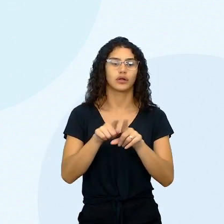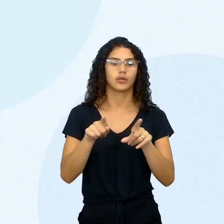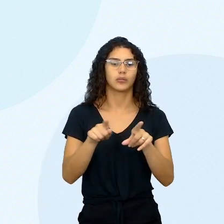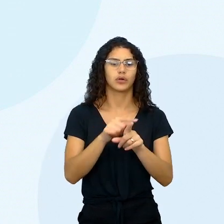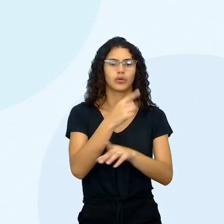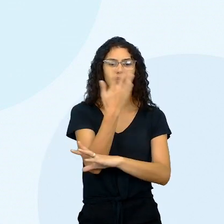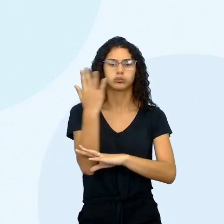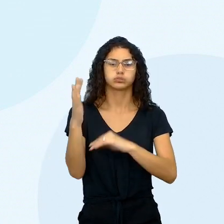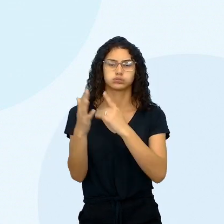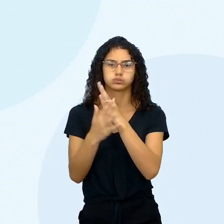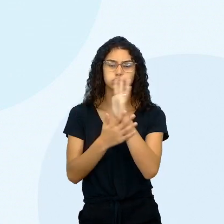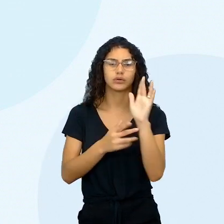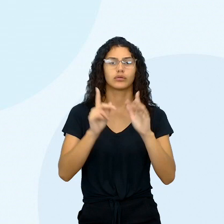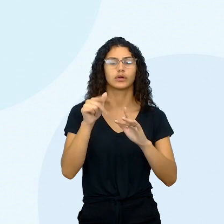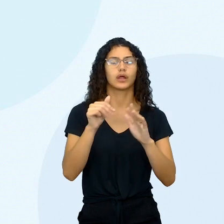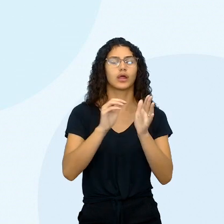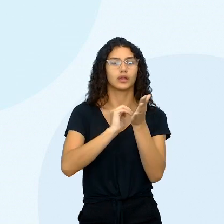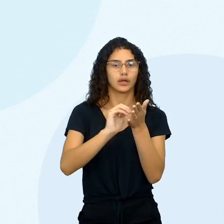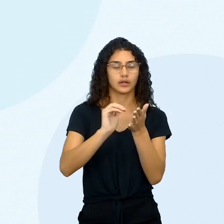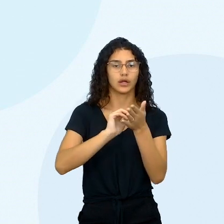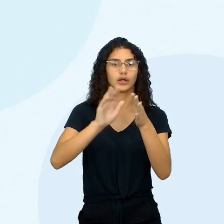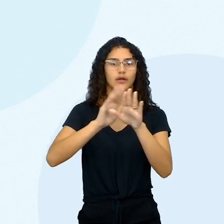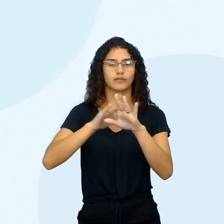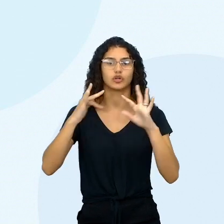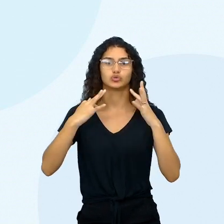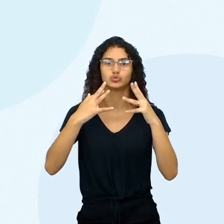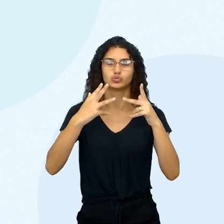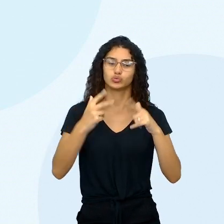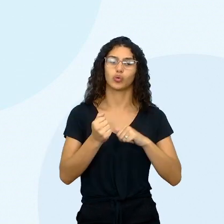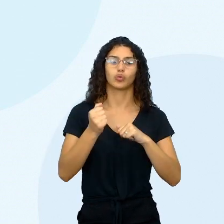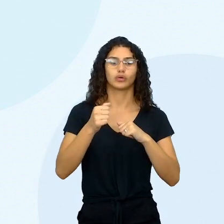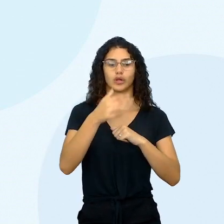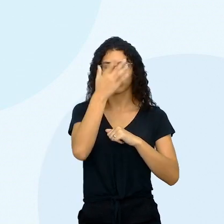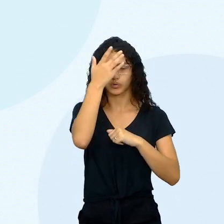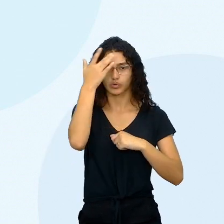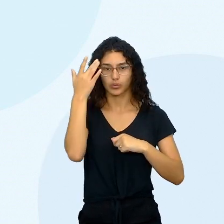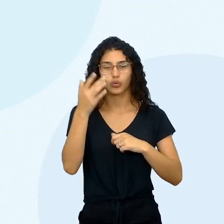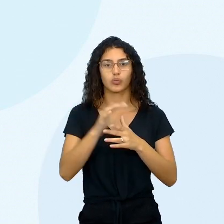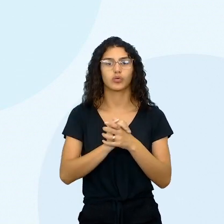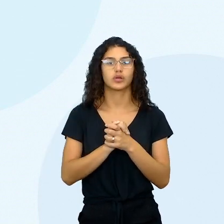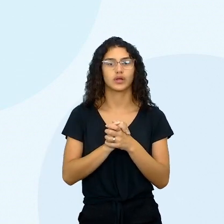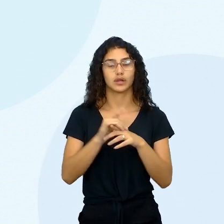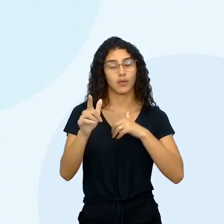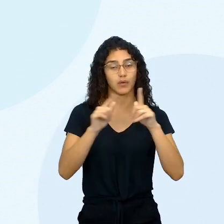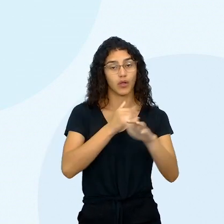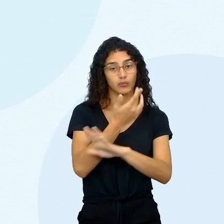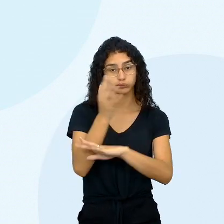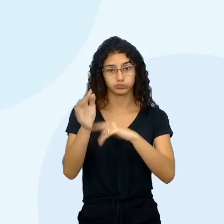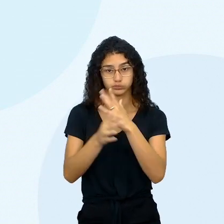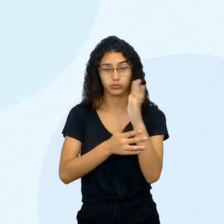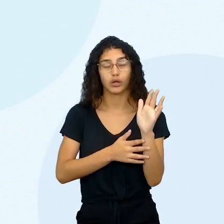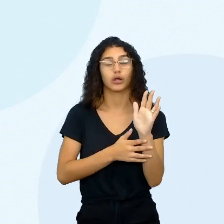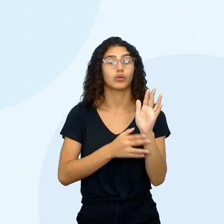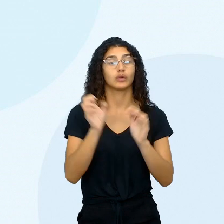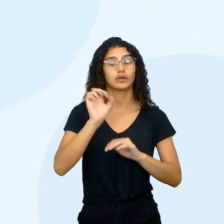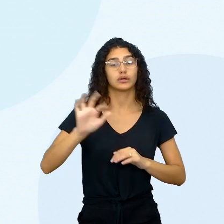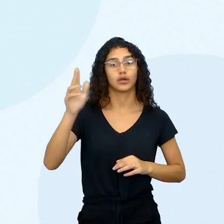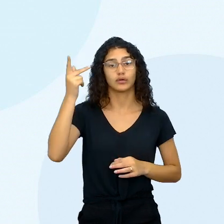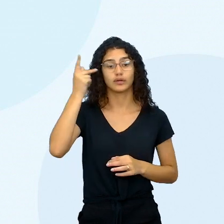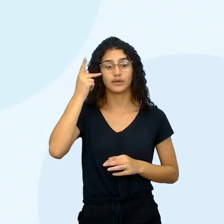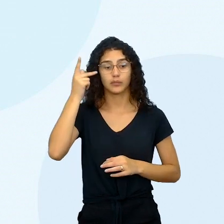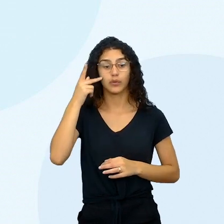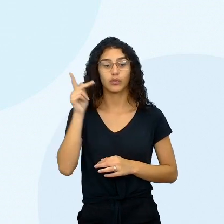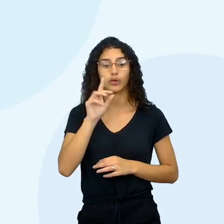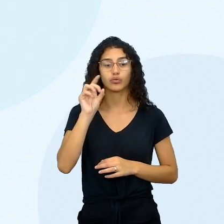florestal, que é um levantamento que a secretaria fez de todos os remanescentes florestais do estado de São Paulo, do ponto de vista não só do bioma